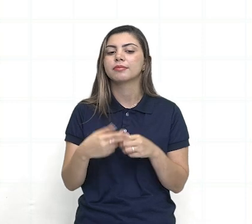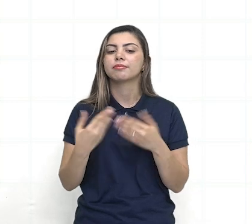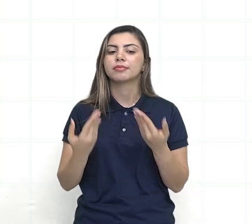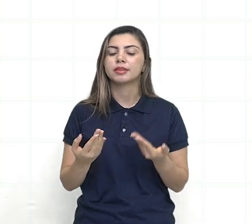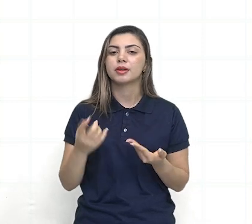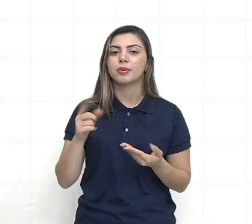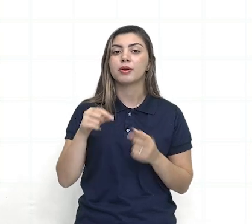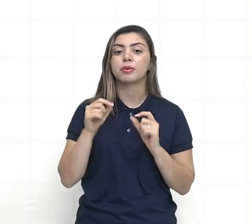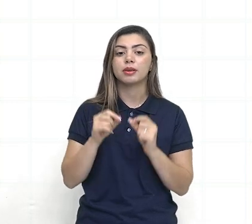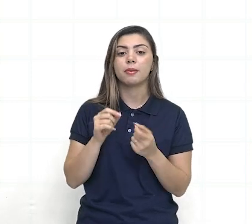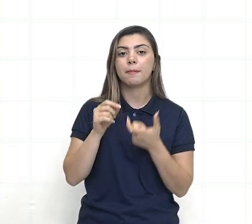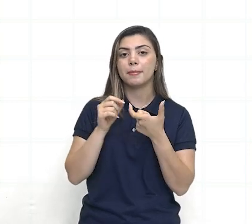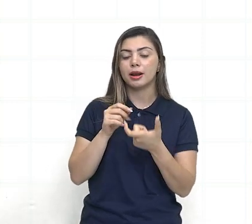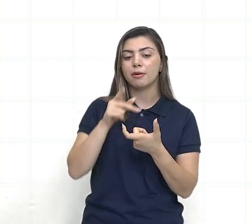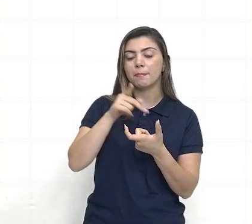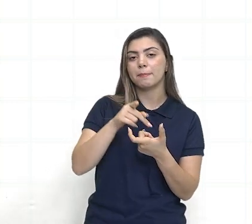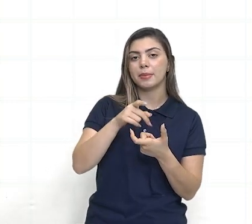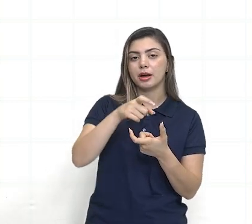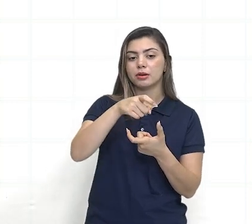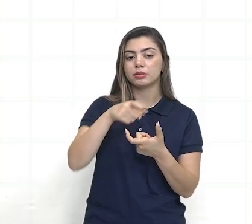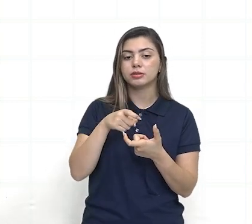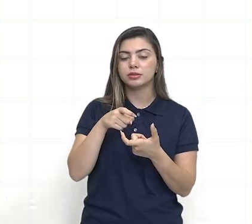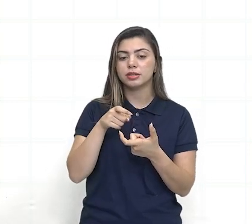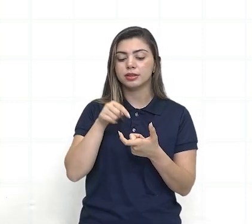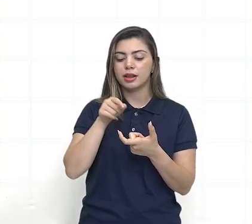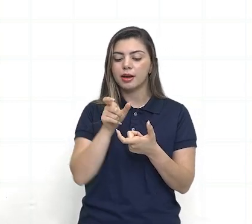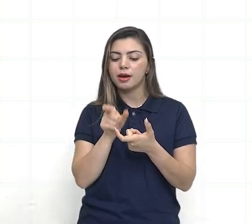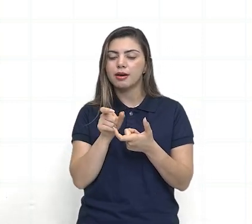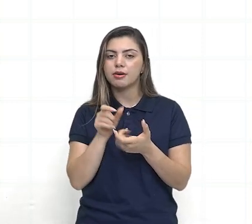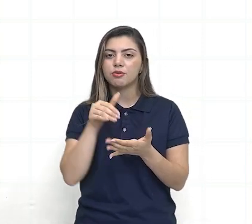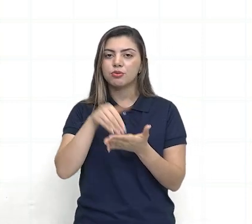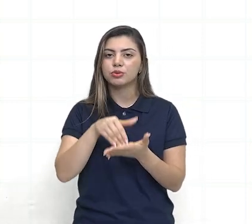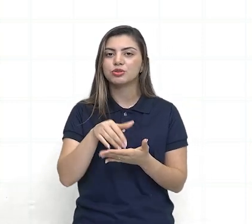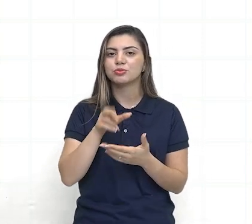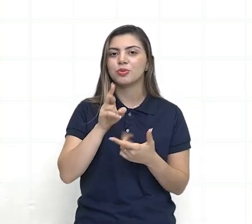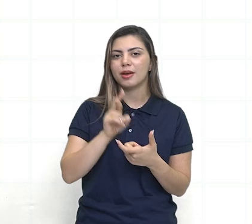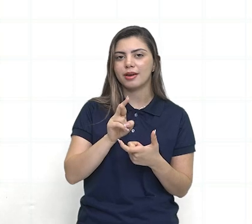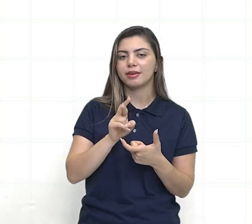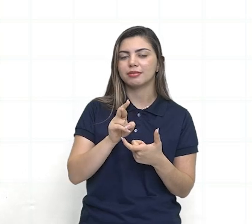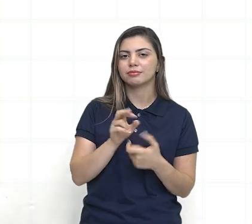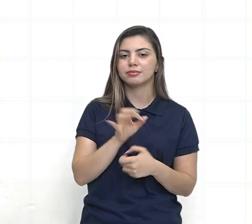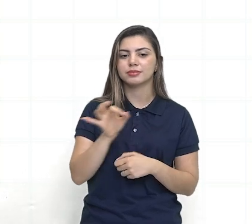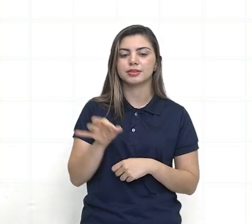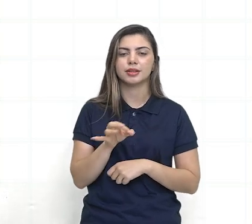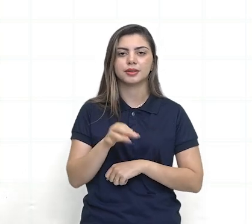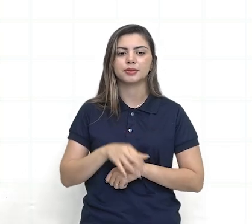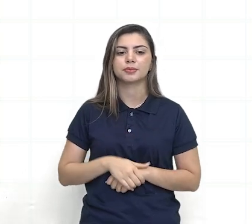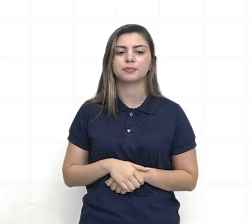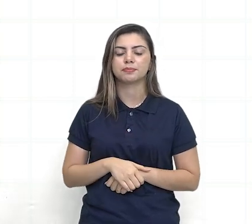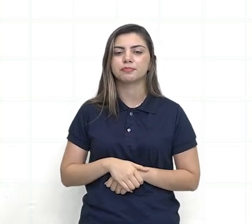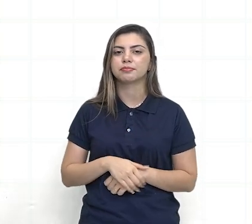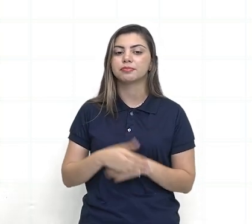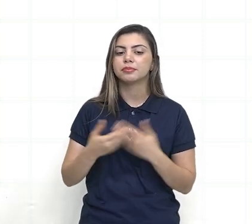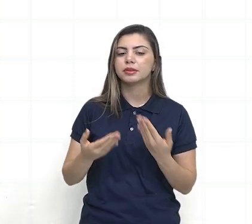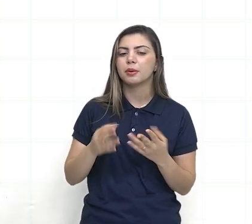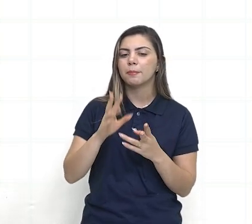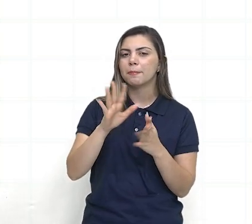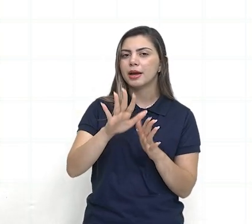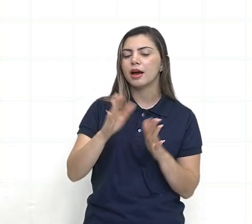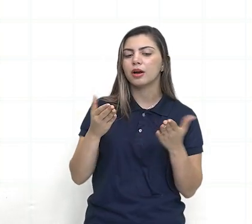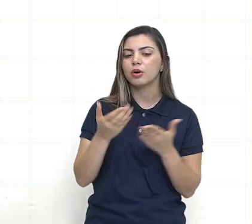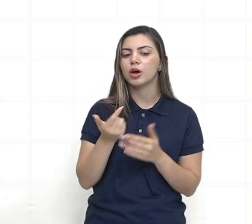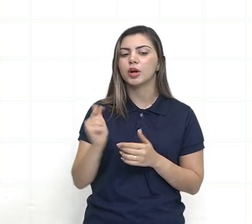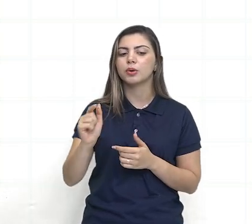é uma paroxítona terminada em R. Veja, correto? Olha aqui na palavra